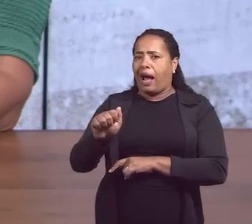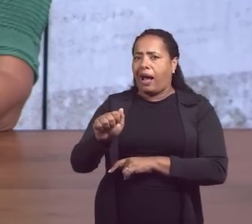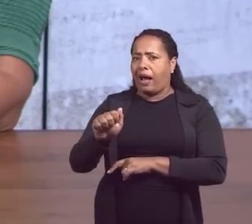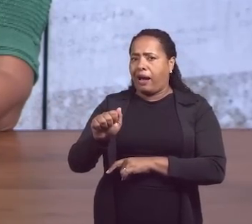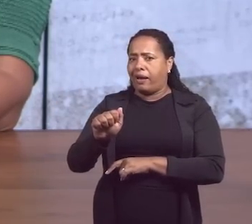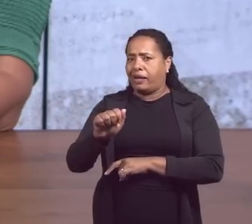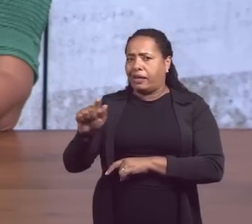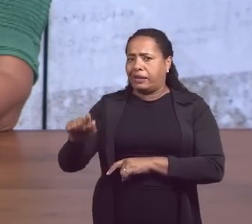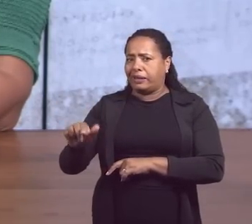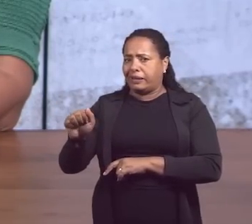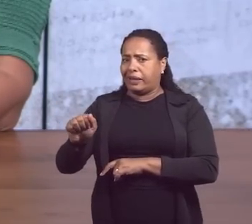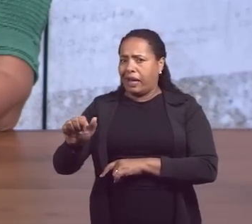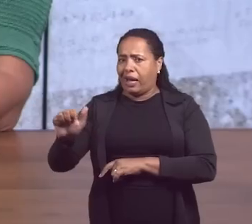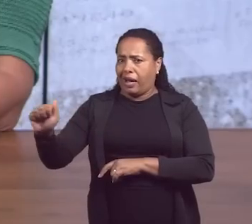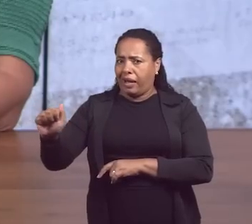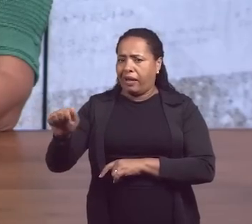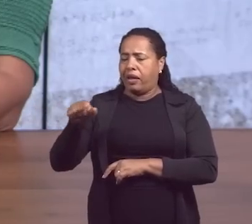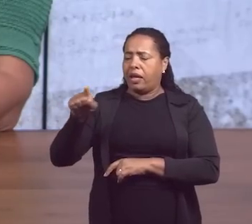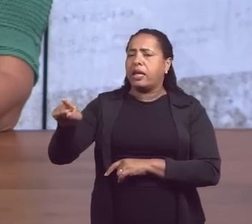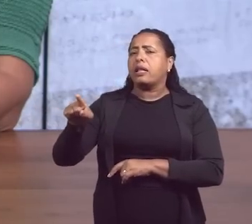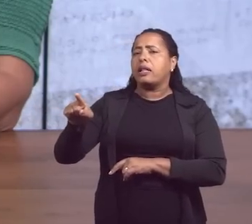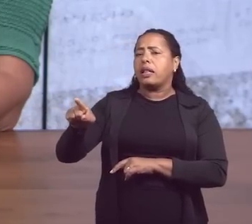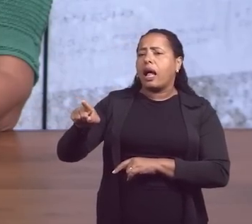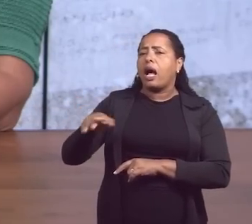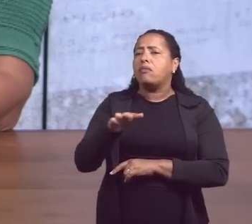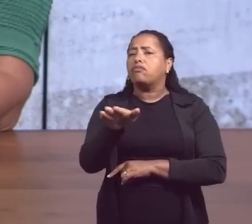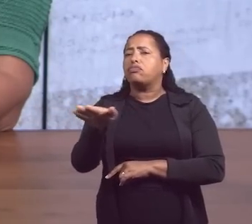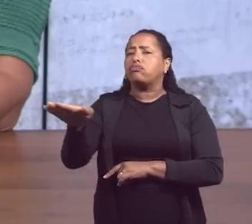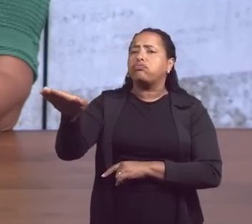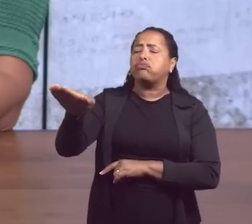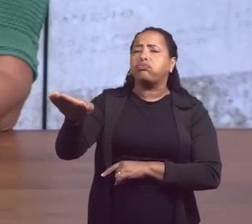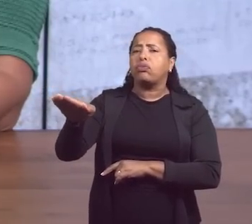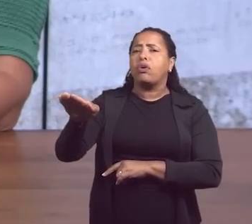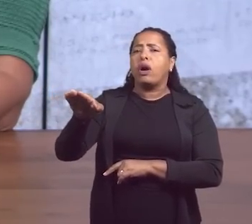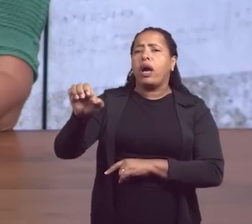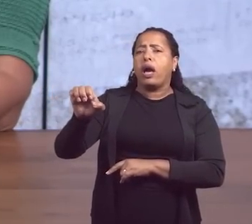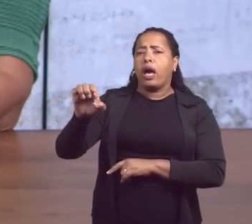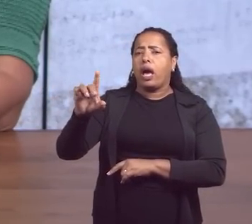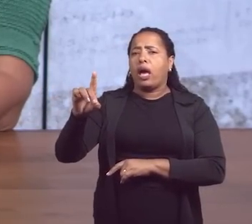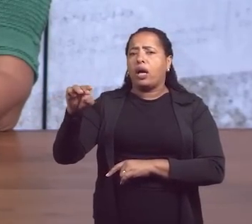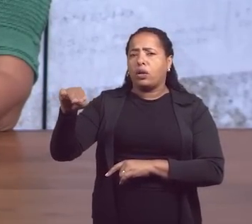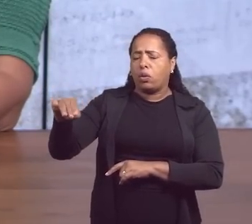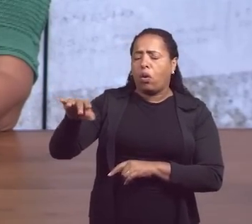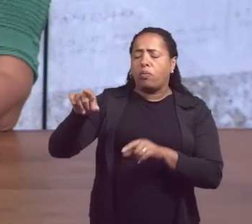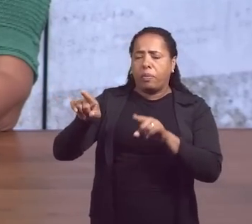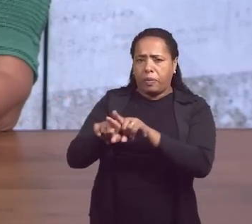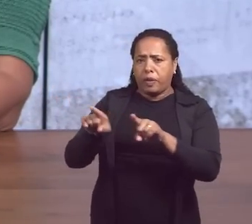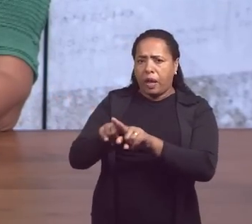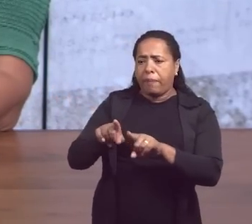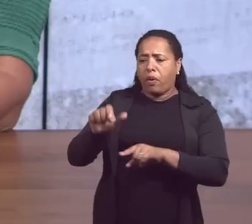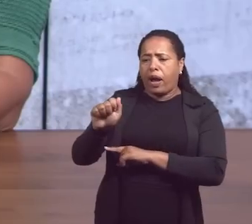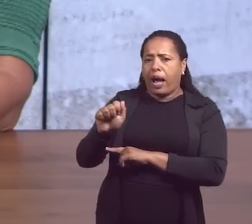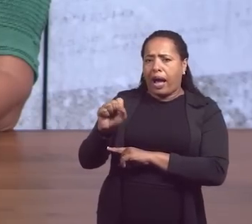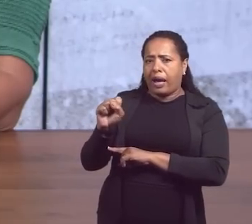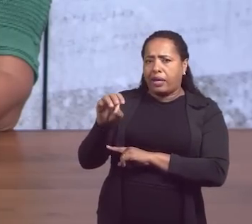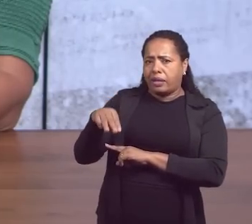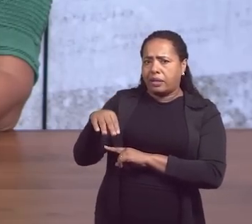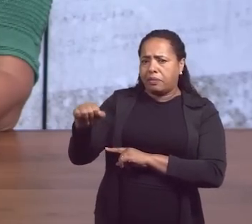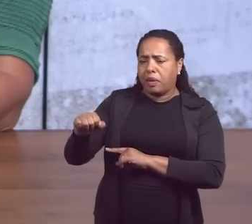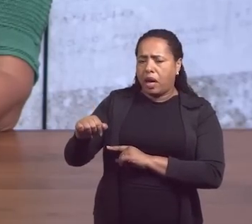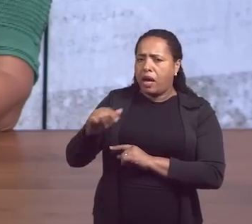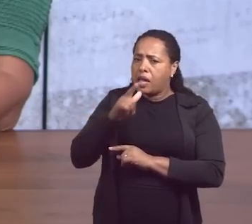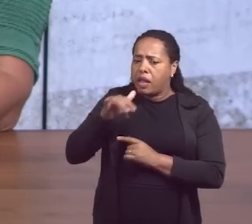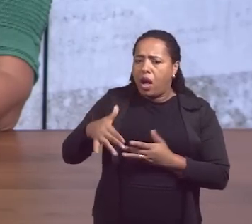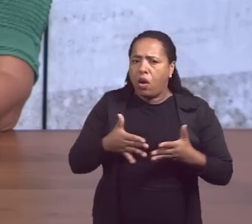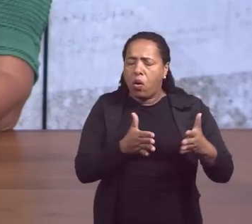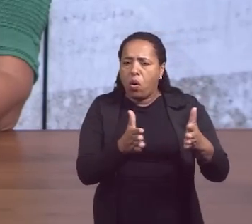e passará a Asmon. Rodeará mais este termo de Asmon até ao rio do Egito,